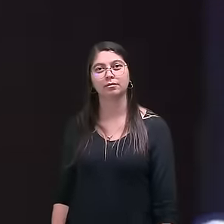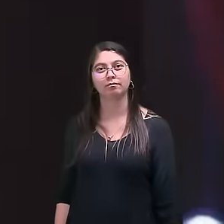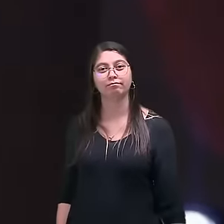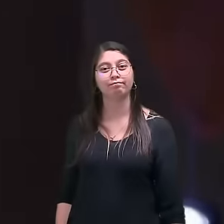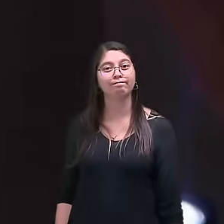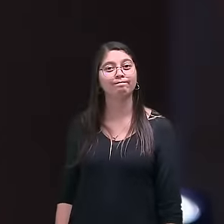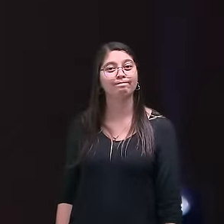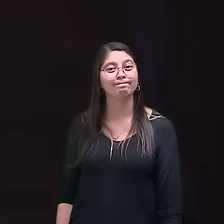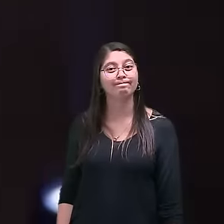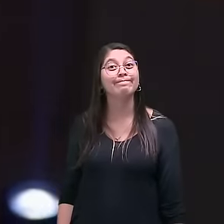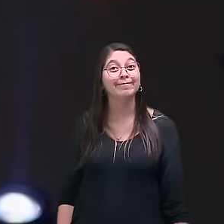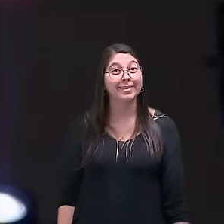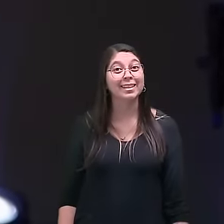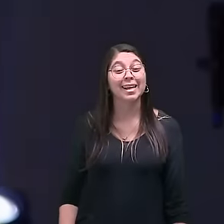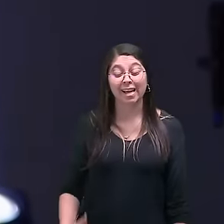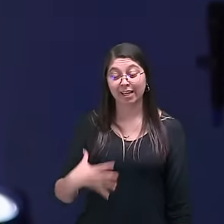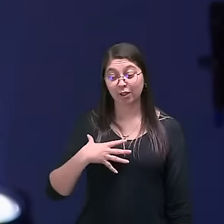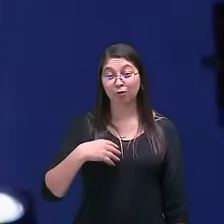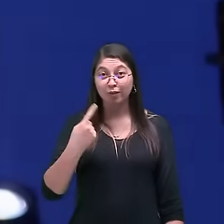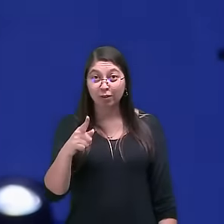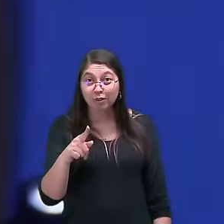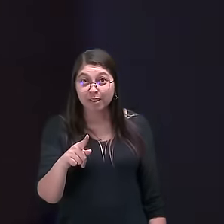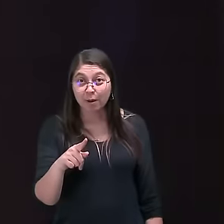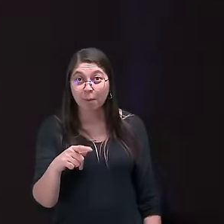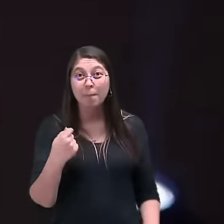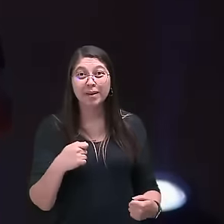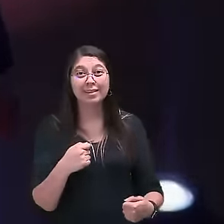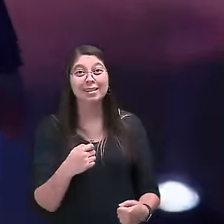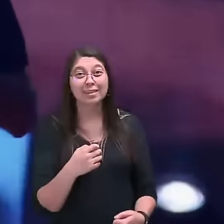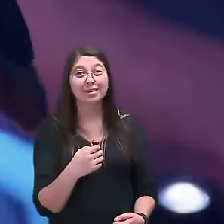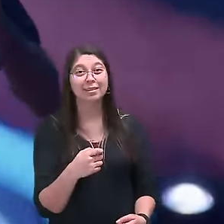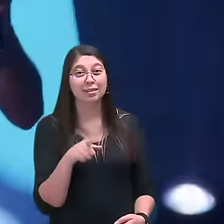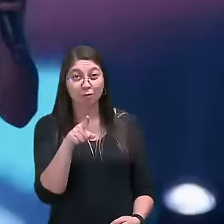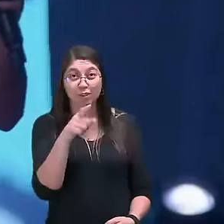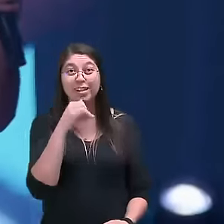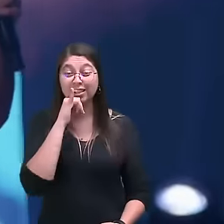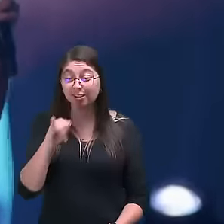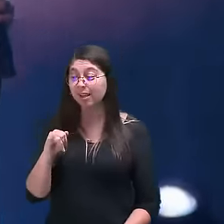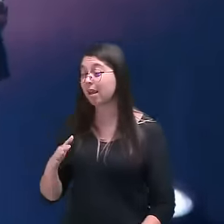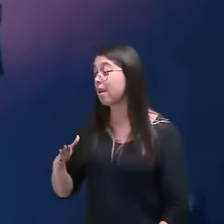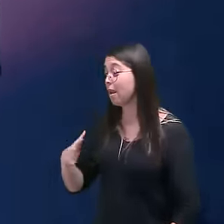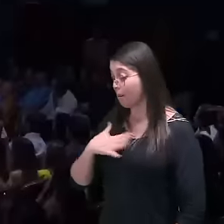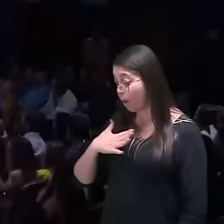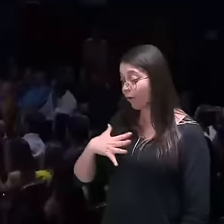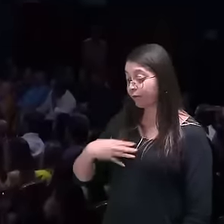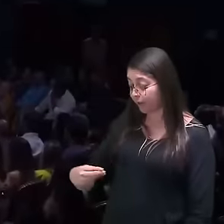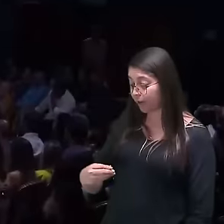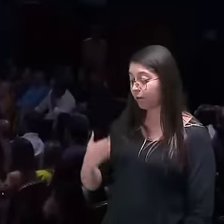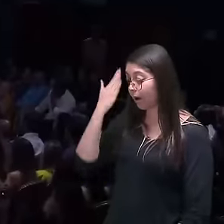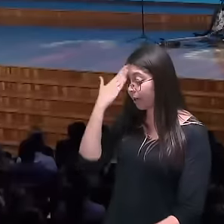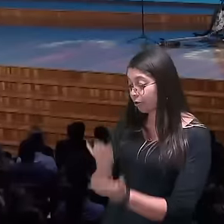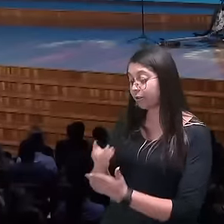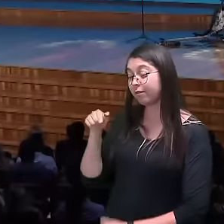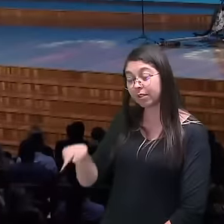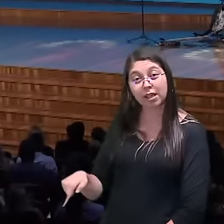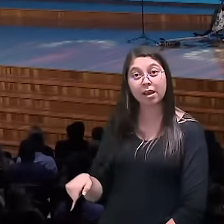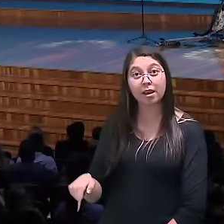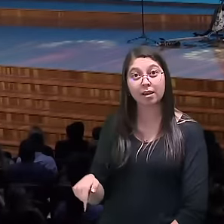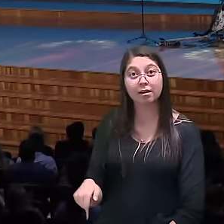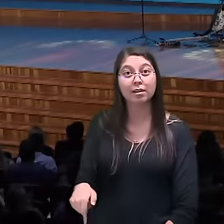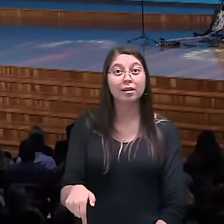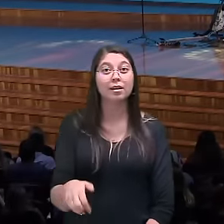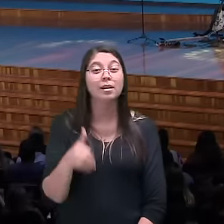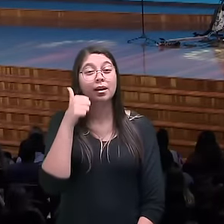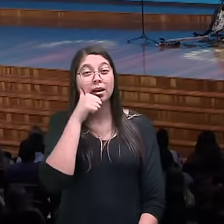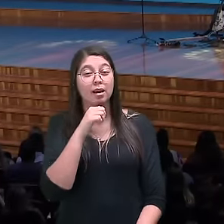Teu filho precisa ouvir que você acredita nele. Tua esposa precisa ouvir que você, um